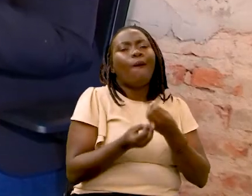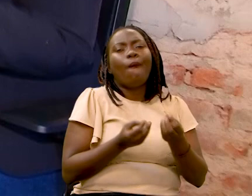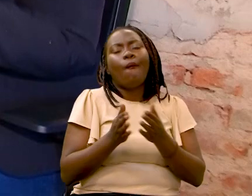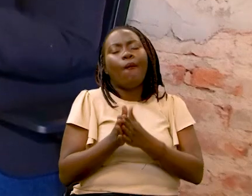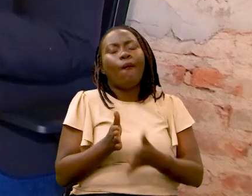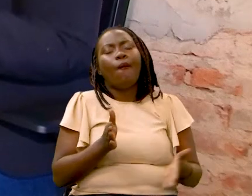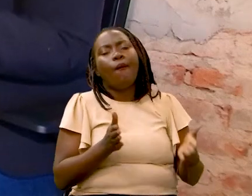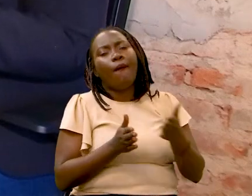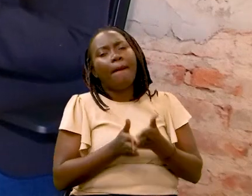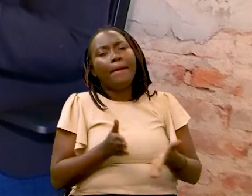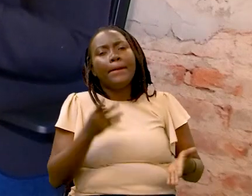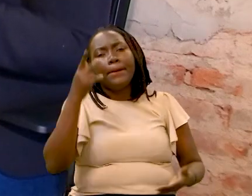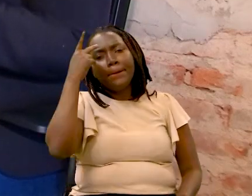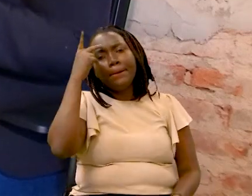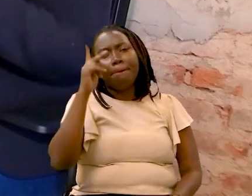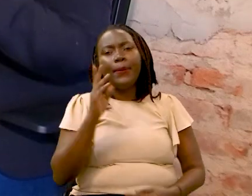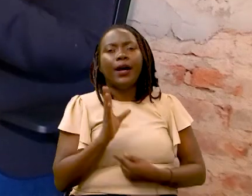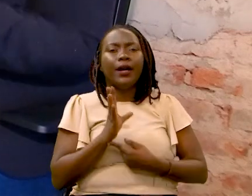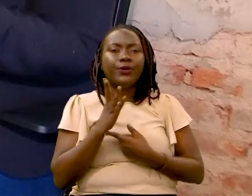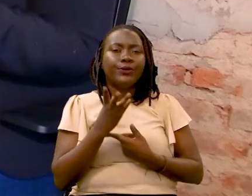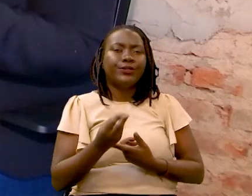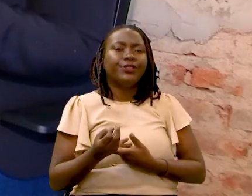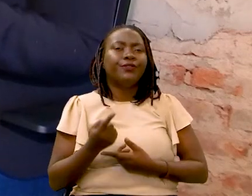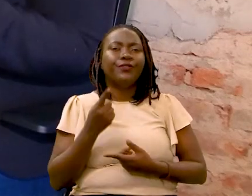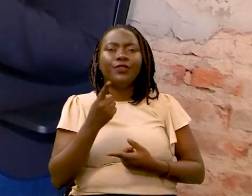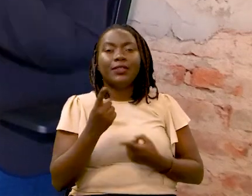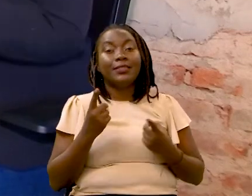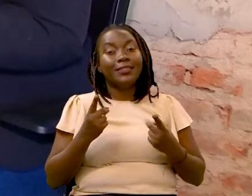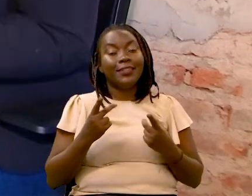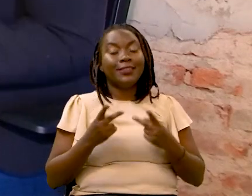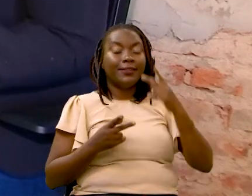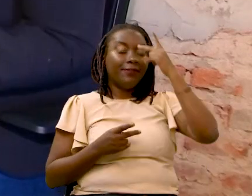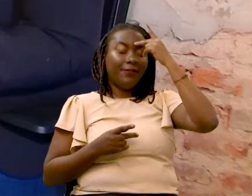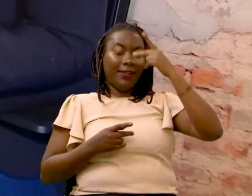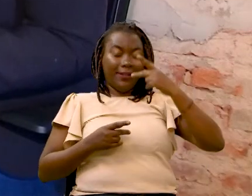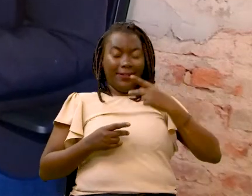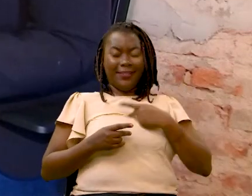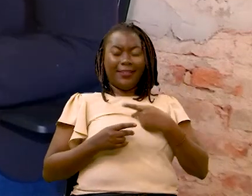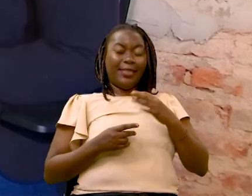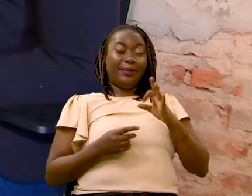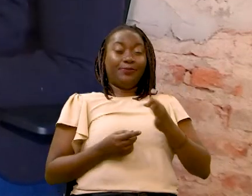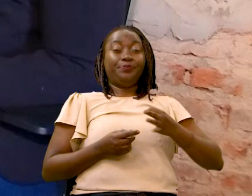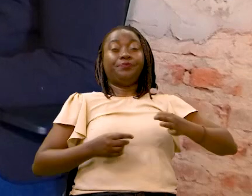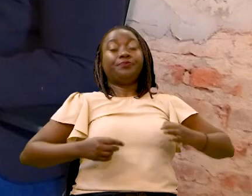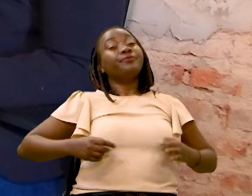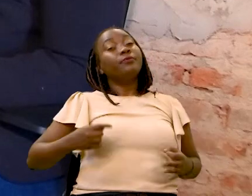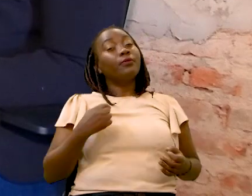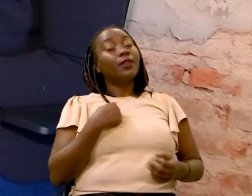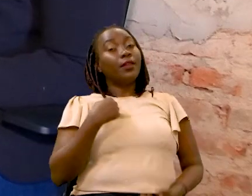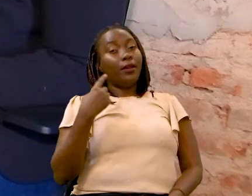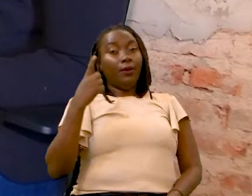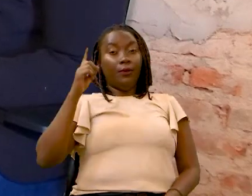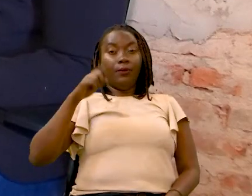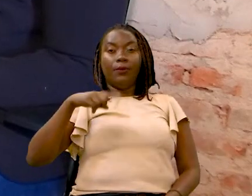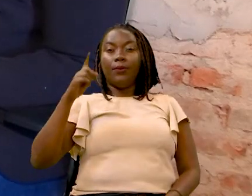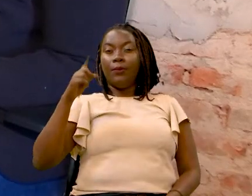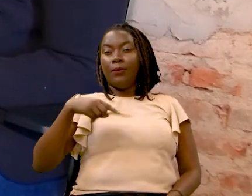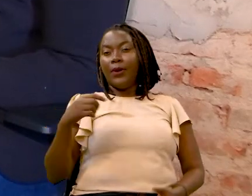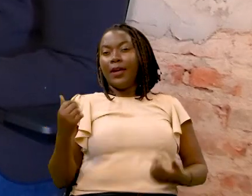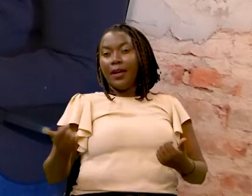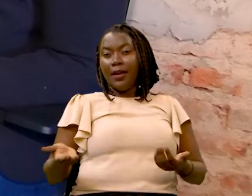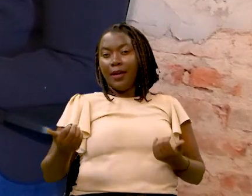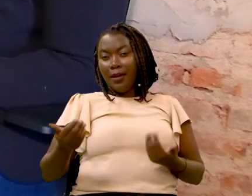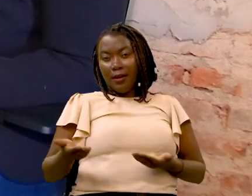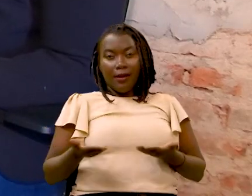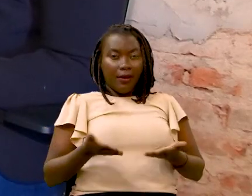foi esse processo para os artistas e você se vender de certa forma também, né? Sim. Eu era